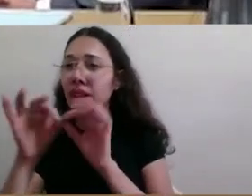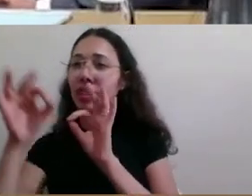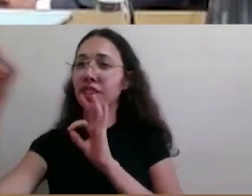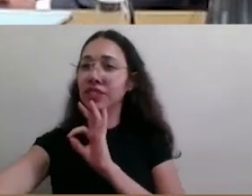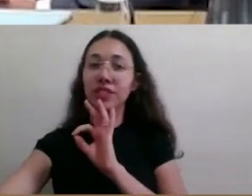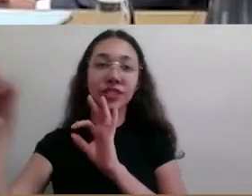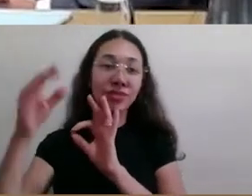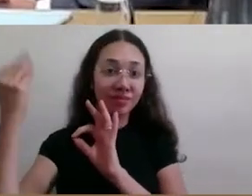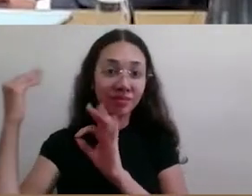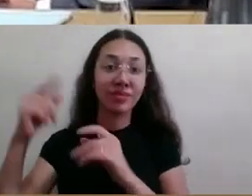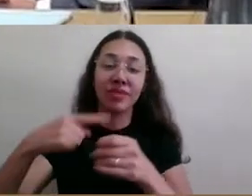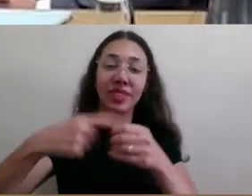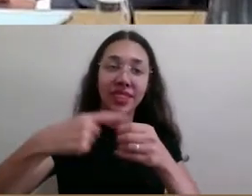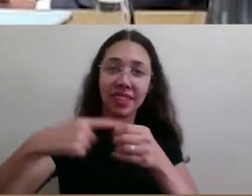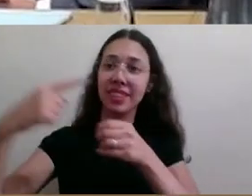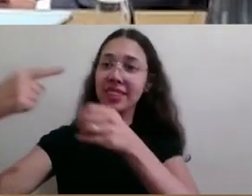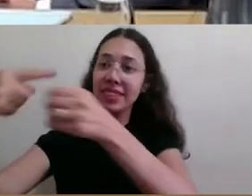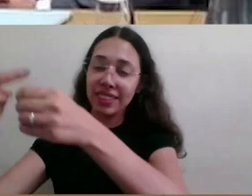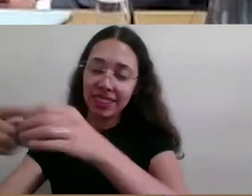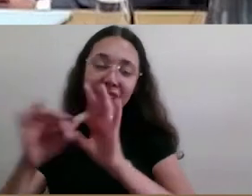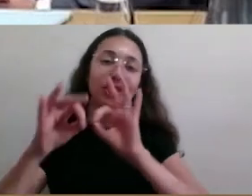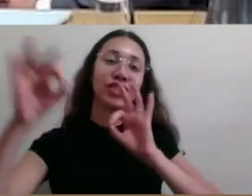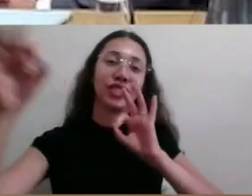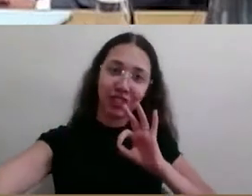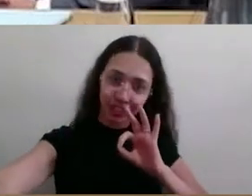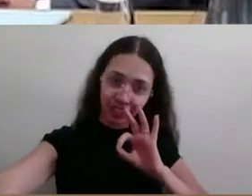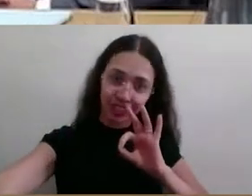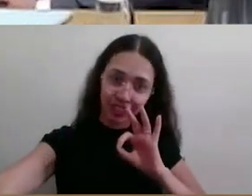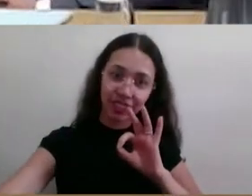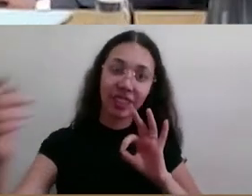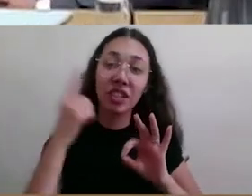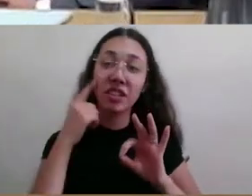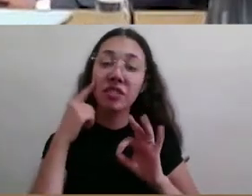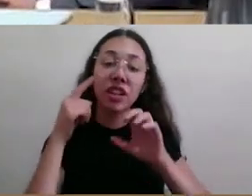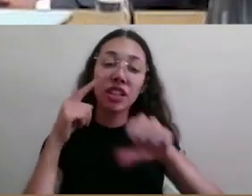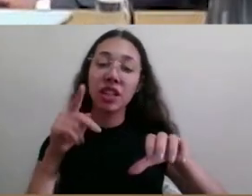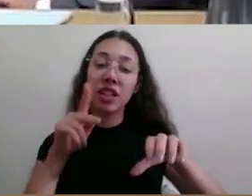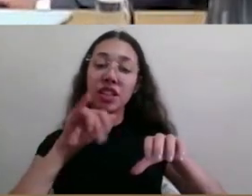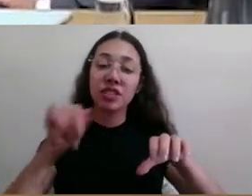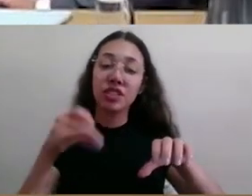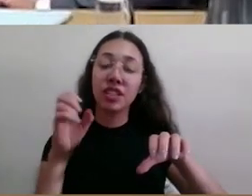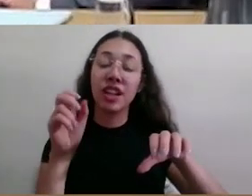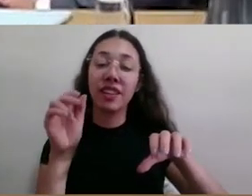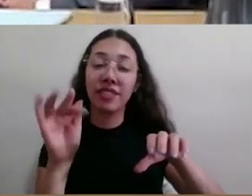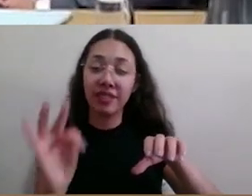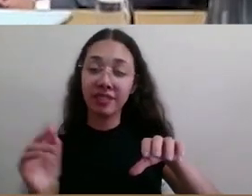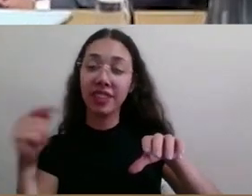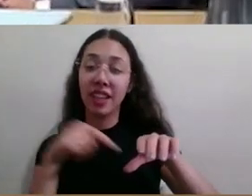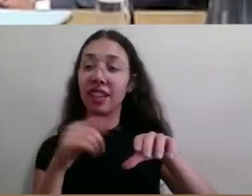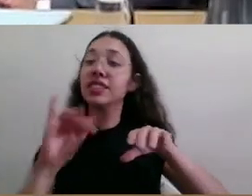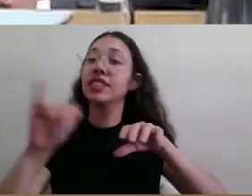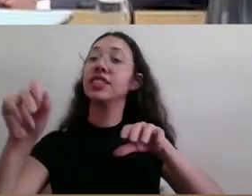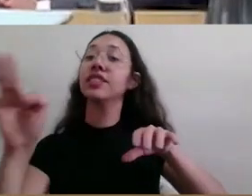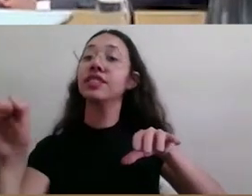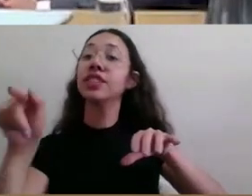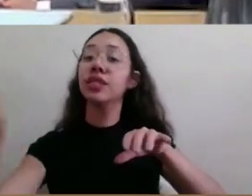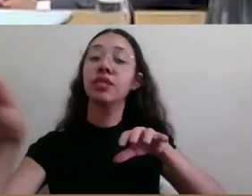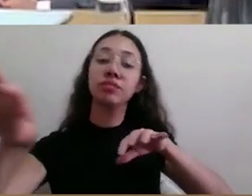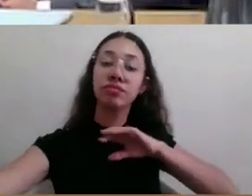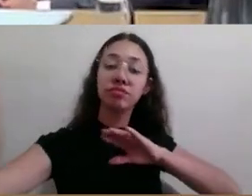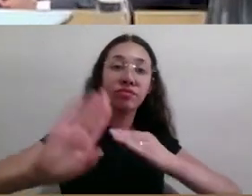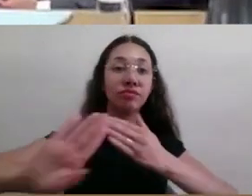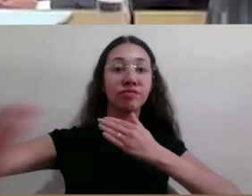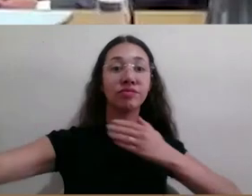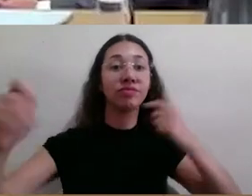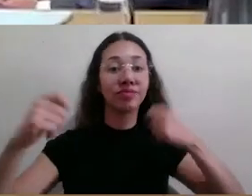das cidades, para ver qual cidade ia para este JEF, qual cidade ia para este JEF, qual cidade ia para essa vara, qual cidade ia para essa vara.